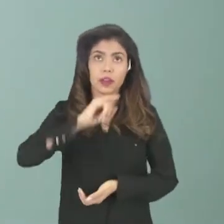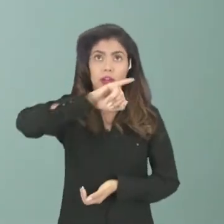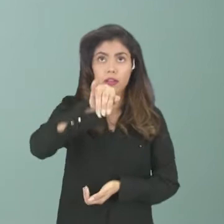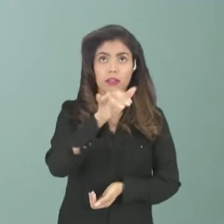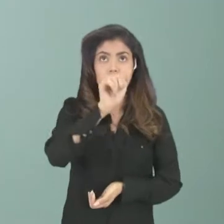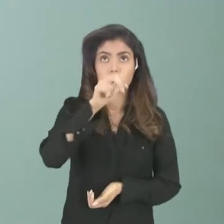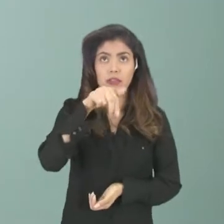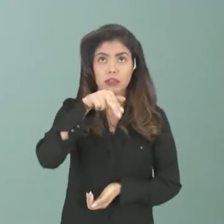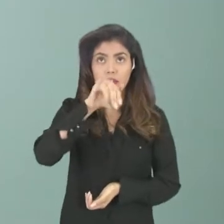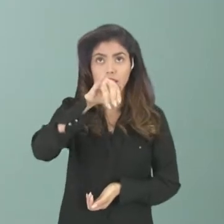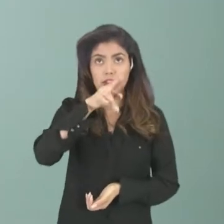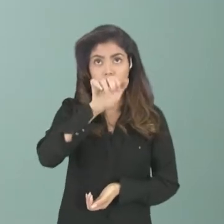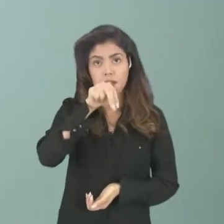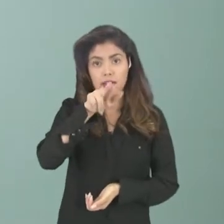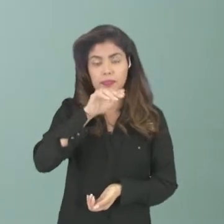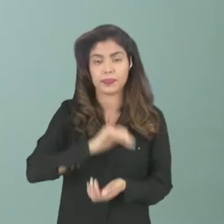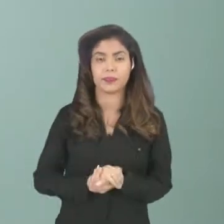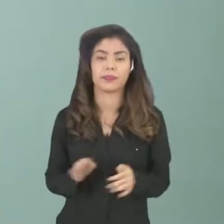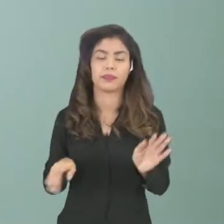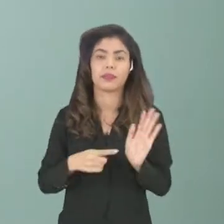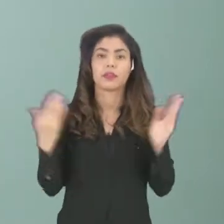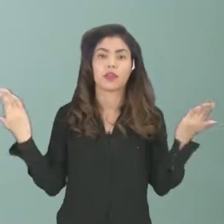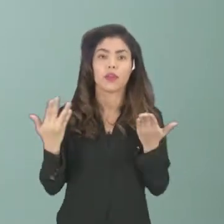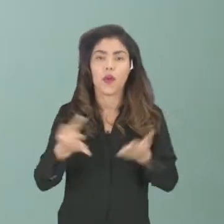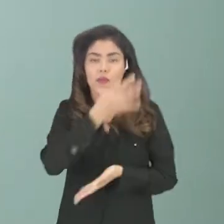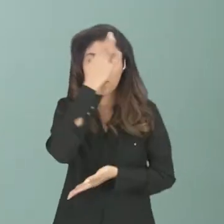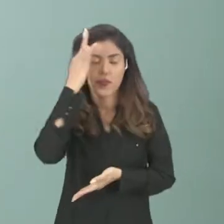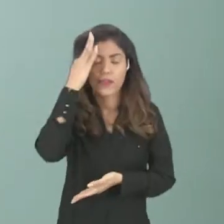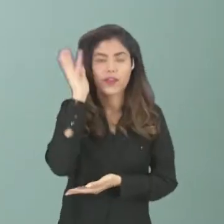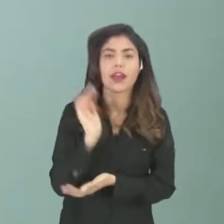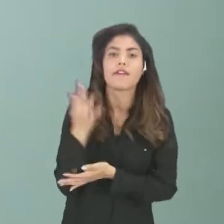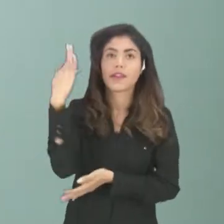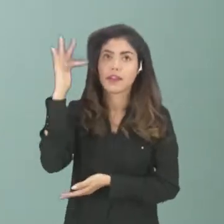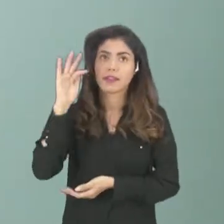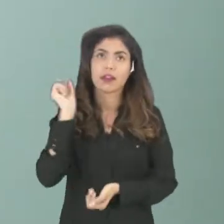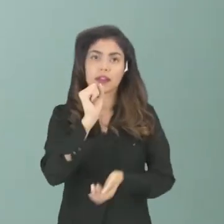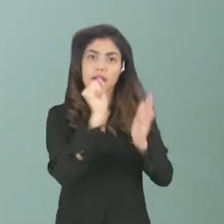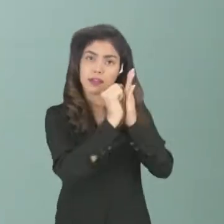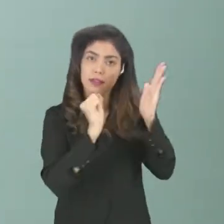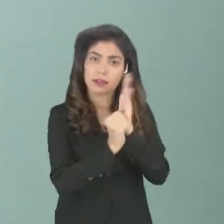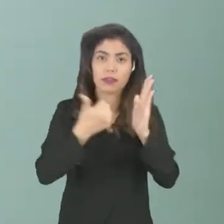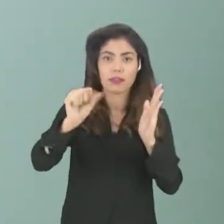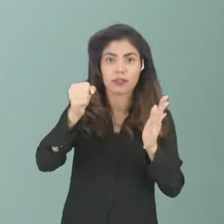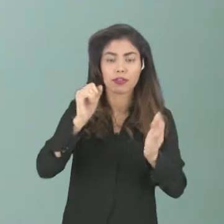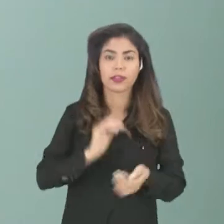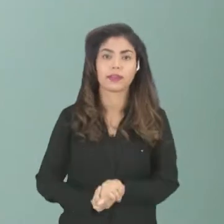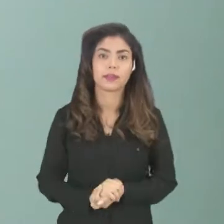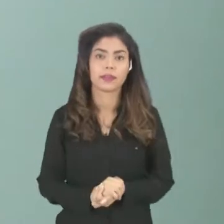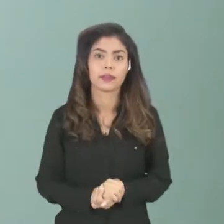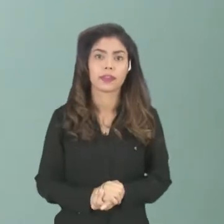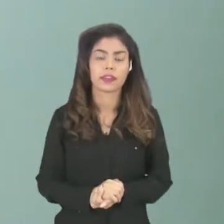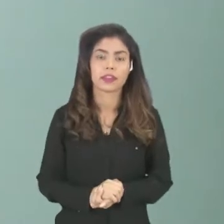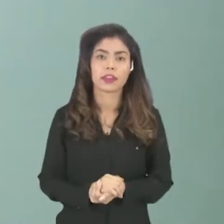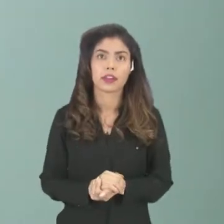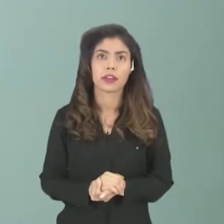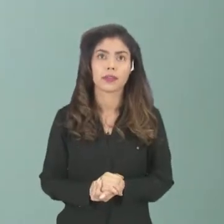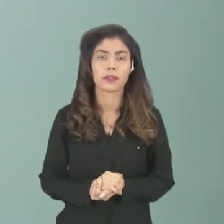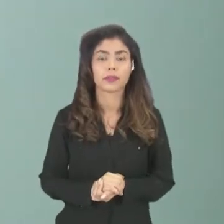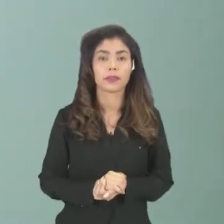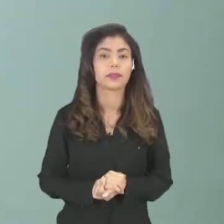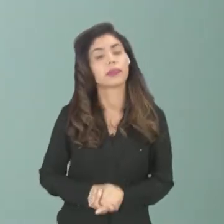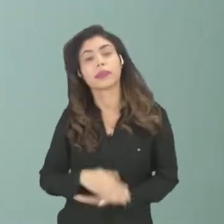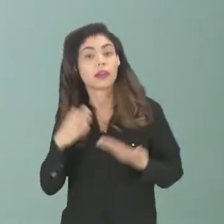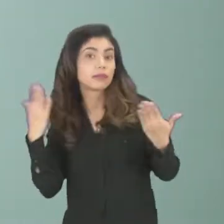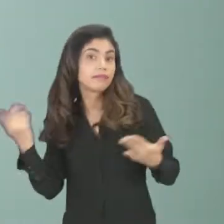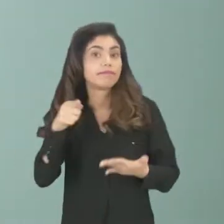Jean-Jacques Rousseau. Gente, Jean-Jacques Rousseau, filósofo francês, século XVIII, os três são da mesma época. E o nosso Jean-Jacques